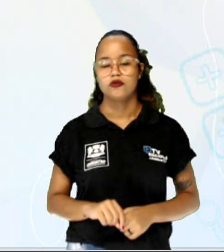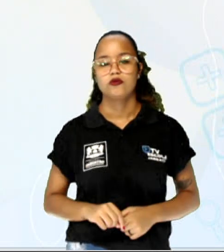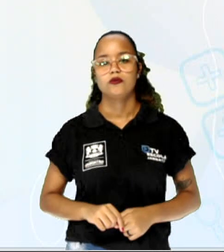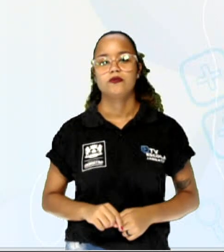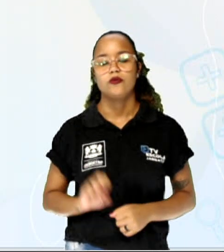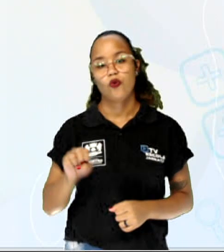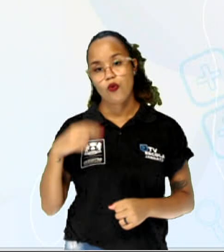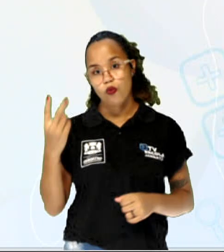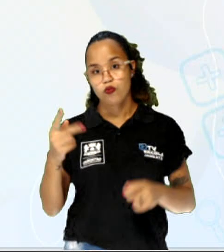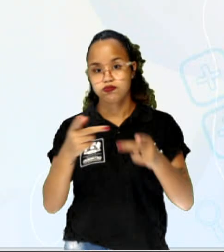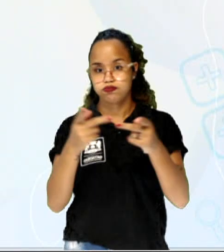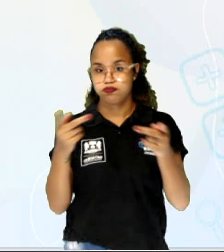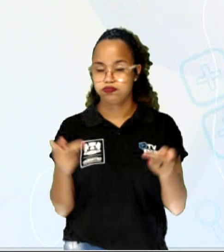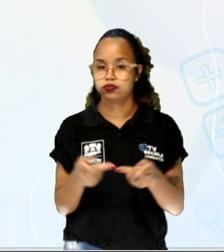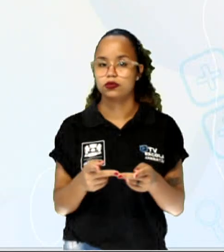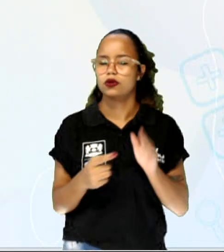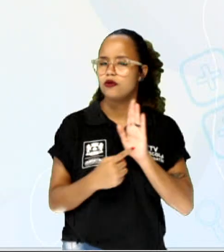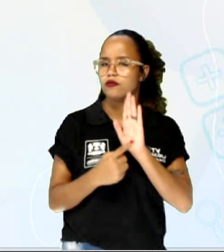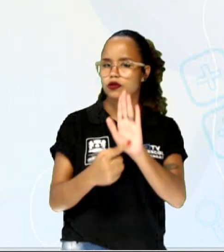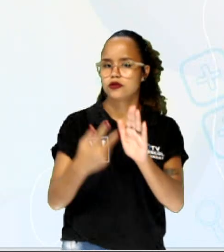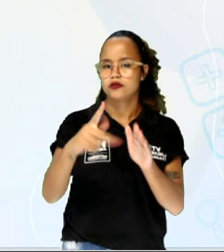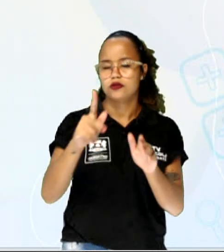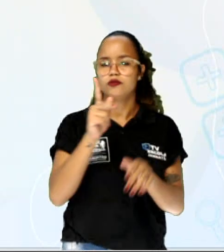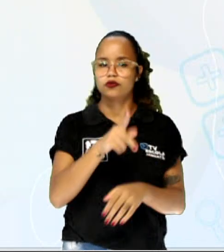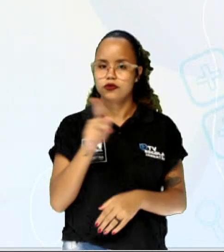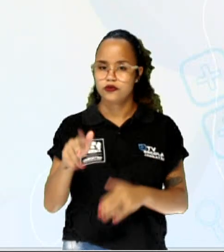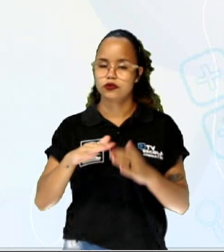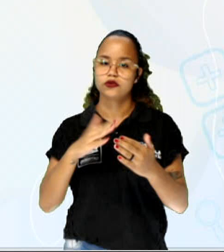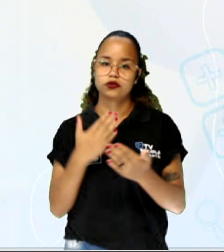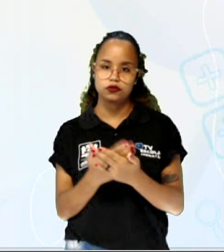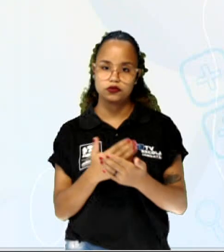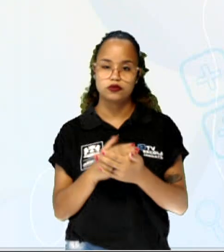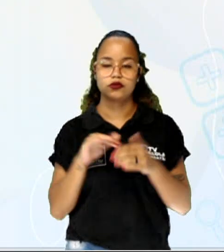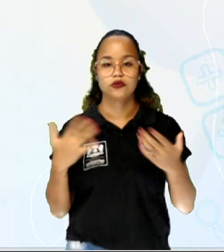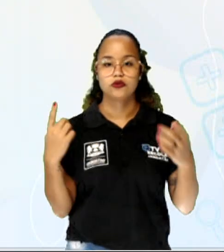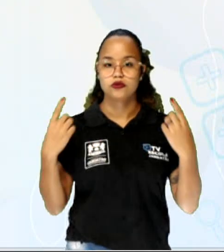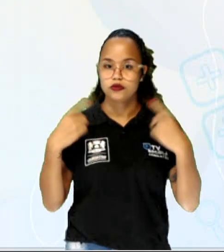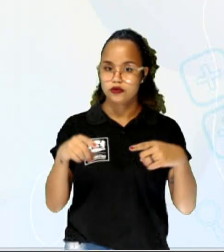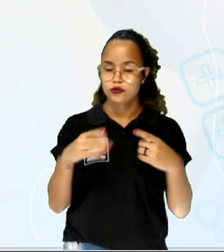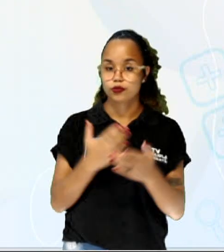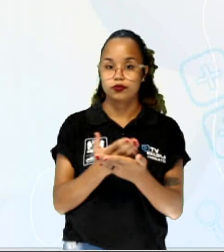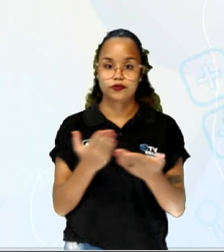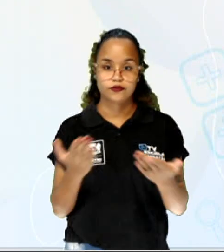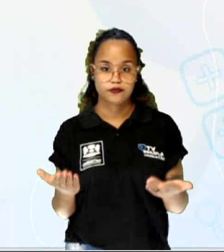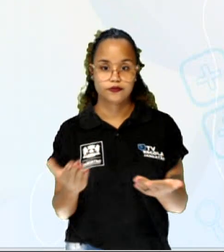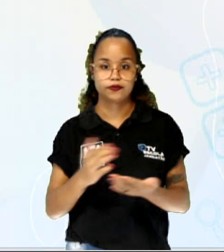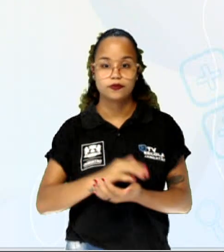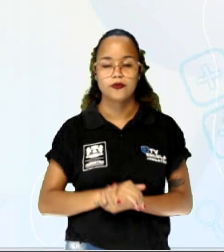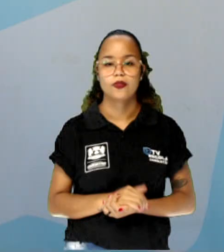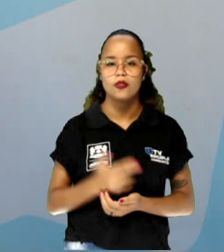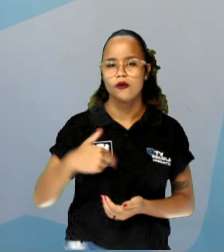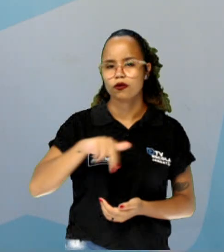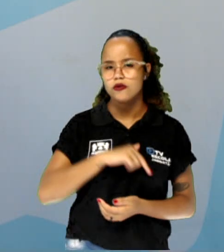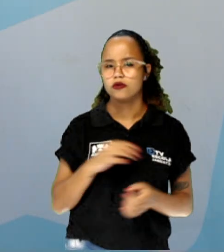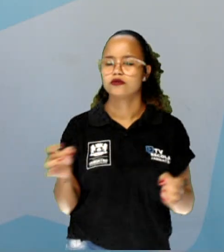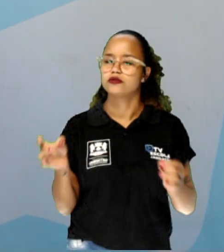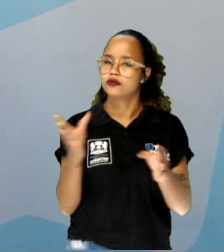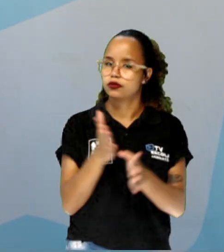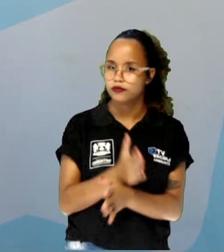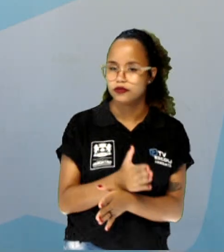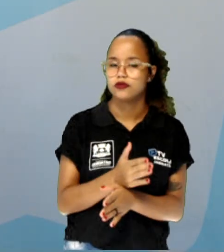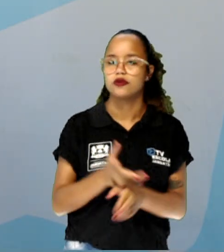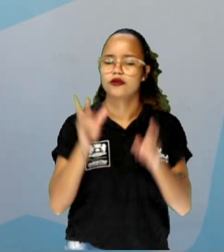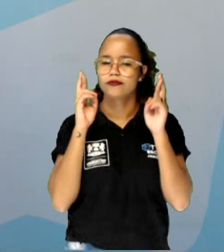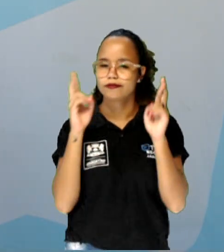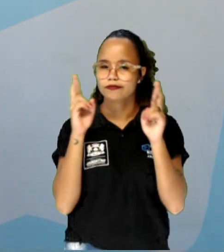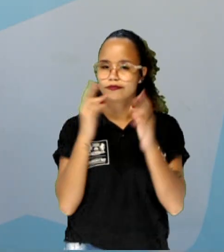setores. E apresente ao seu professor na escola, tá certo? Esse é o desafio que fica aí para você. E a gente vai ficando por aqui. Espero